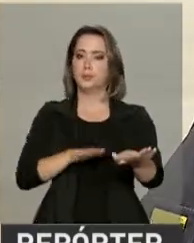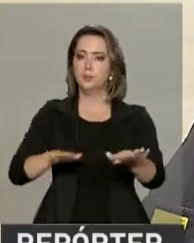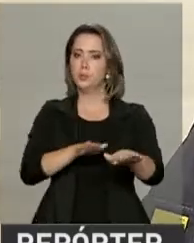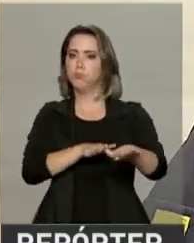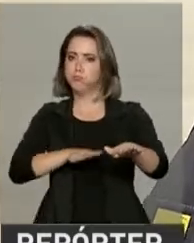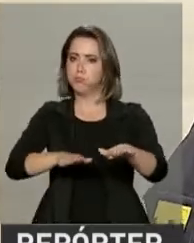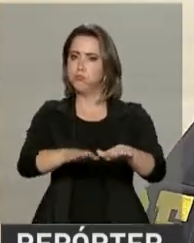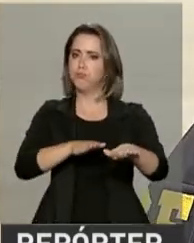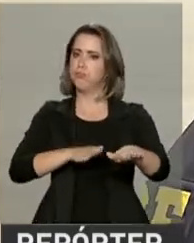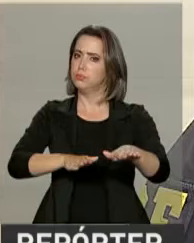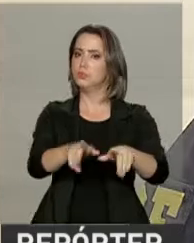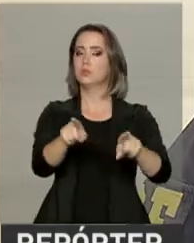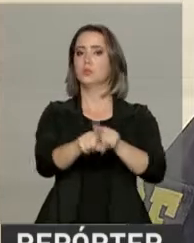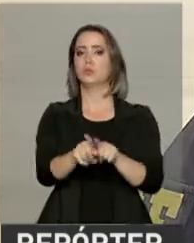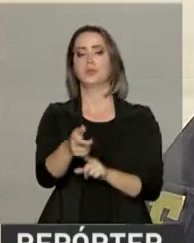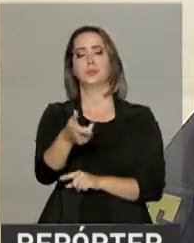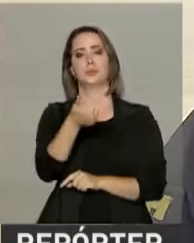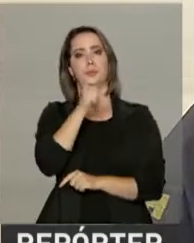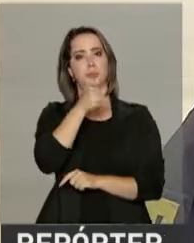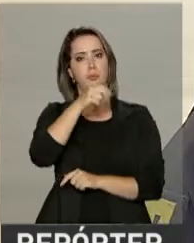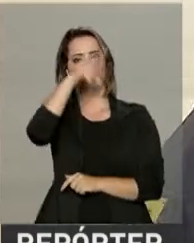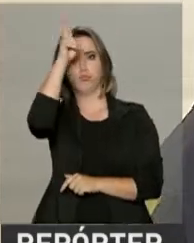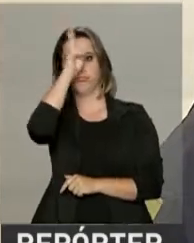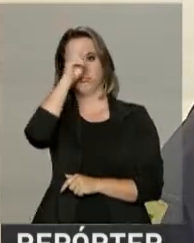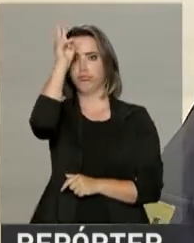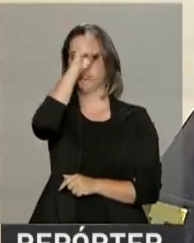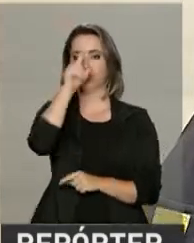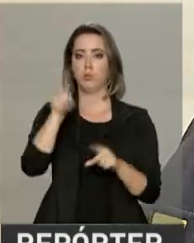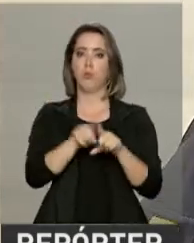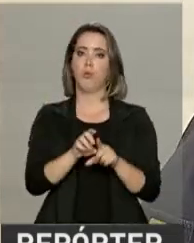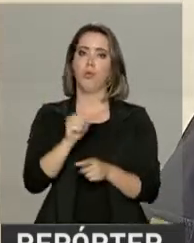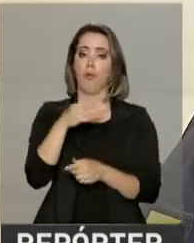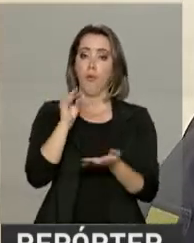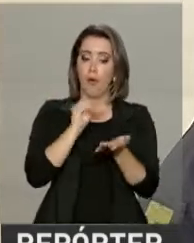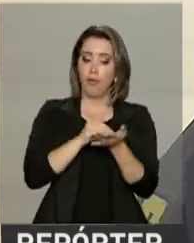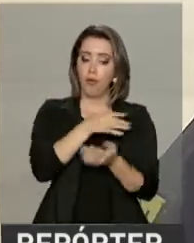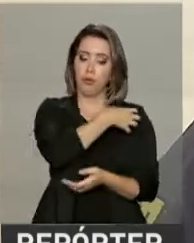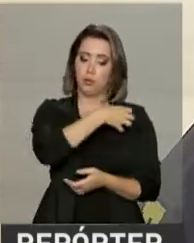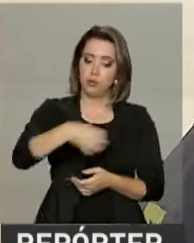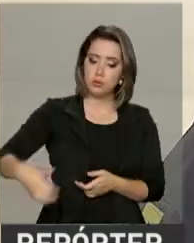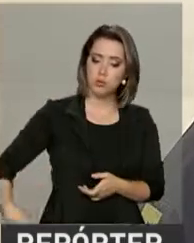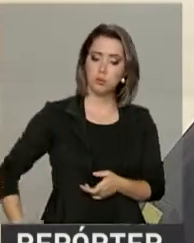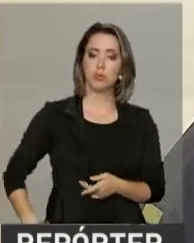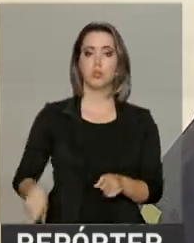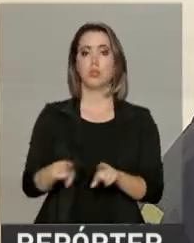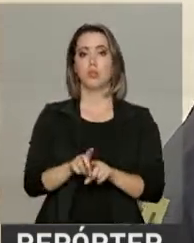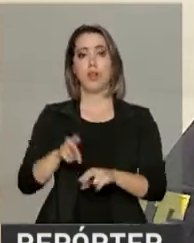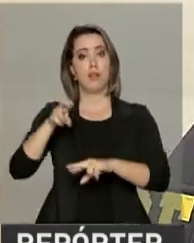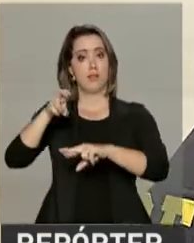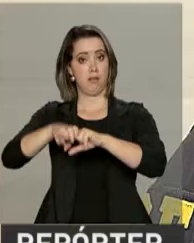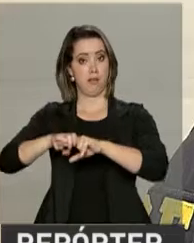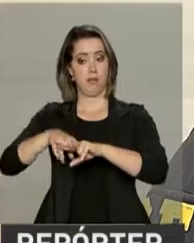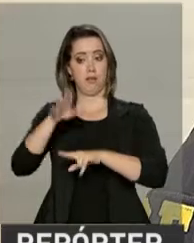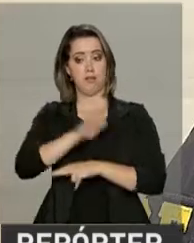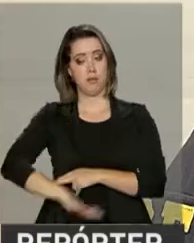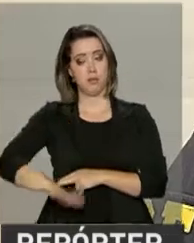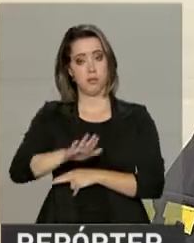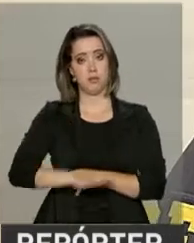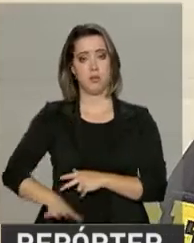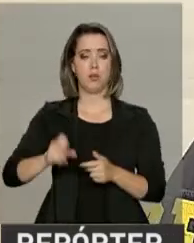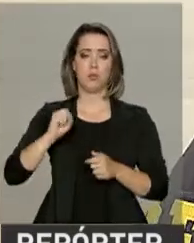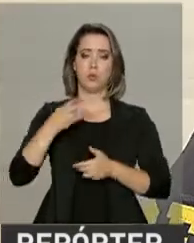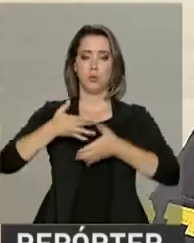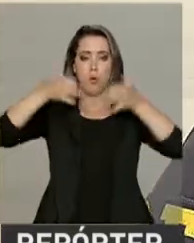consumo de álcool ou até mesmo o não uso de equipamentos de segurança como cinto de segurança eo dispositivo das crianças o o o